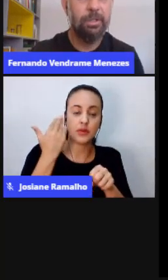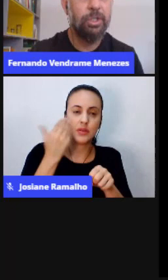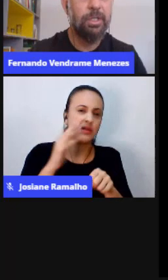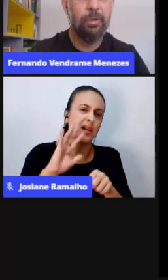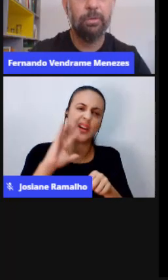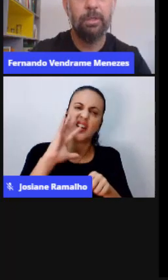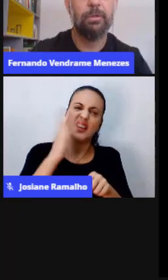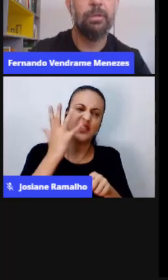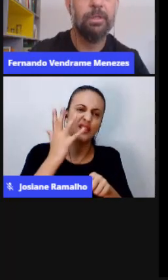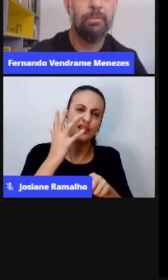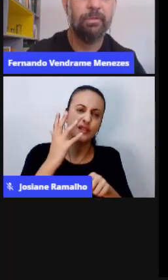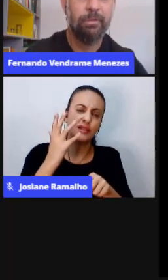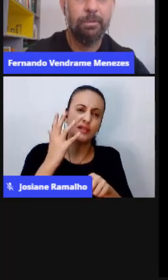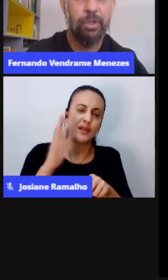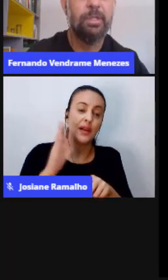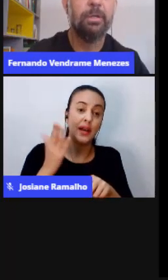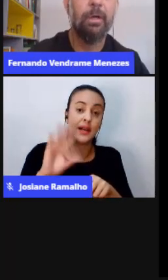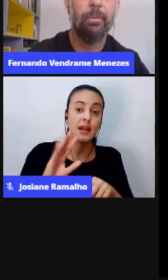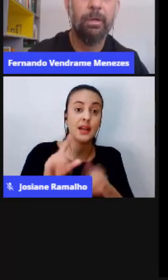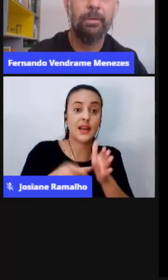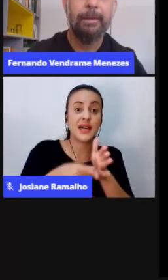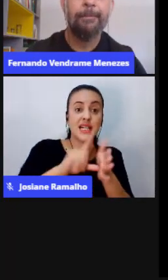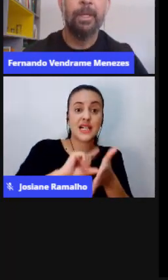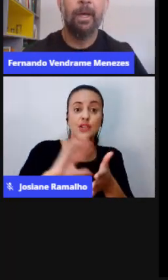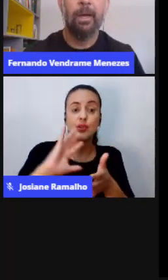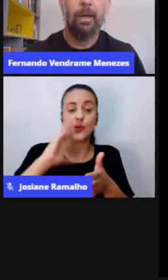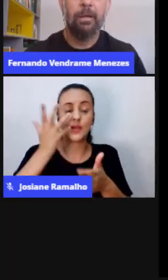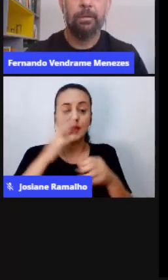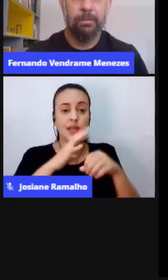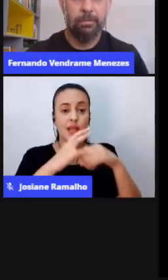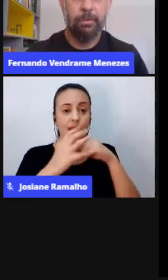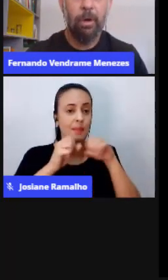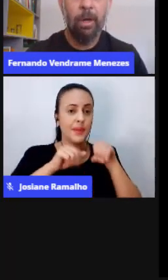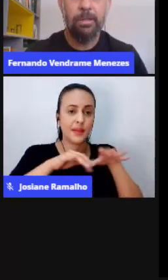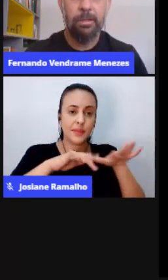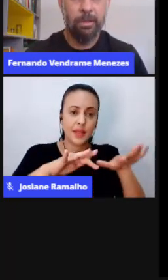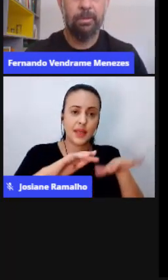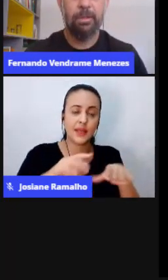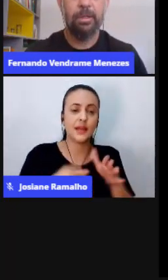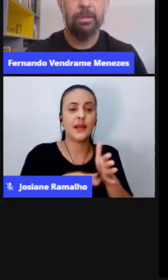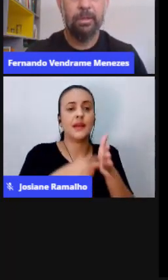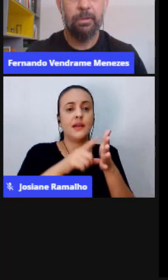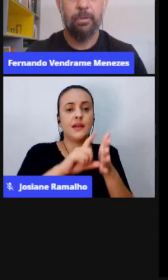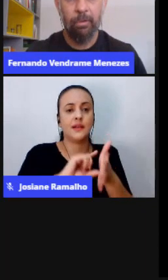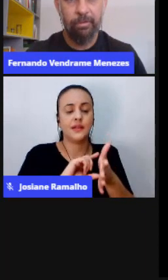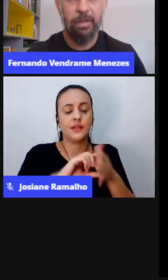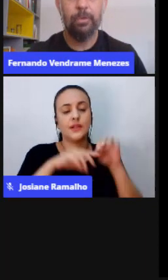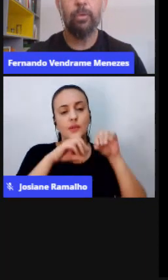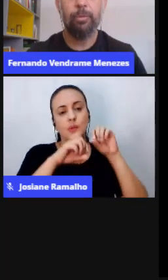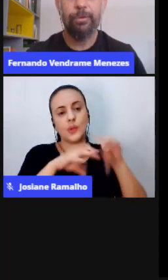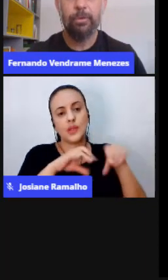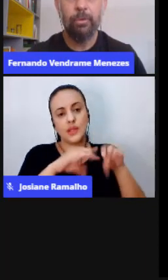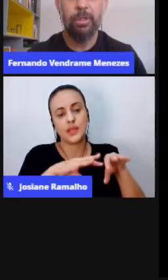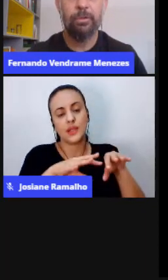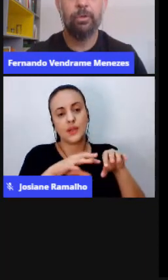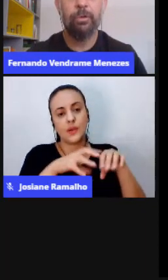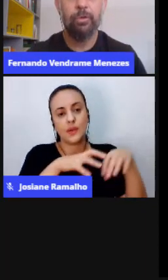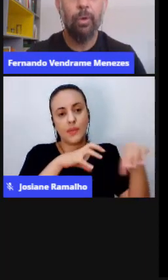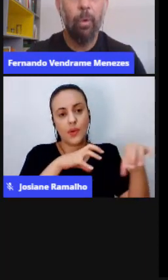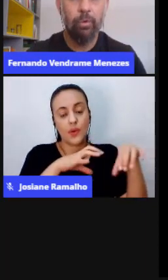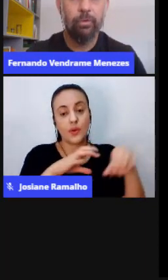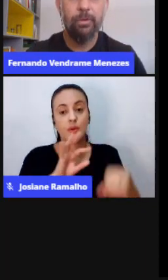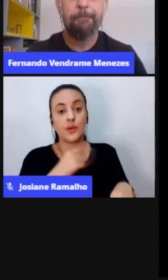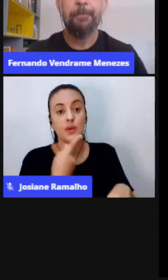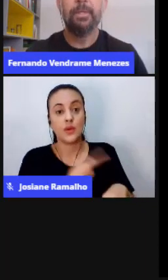antes de existir esse contexto que nós estamos vivendo de ensino remoto. Nós, nas nossas conversas com os professores, nos